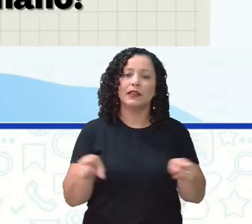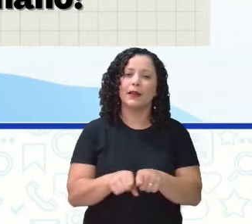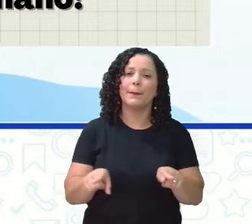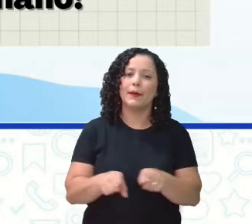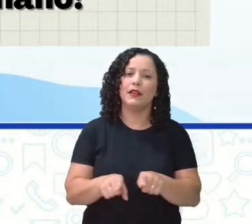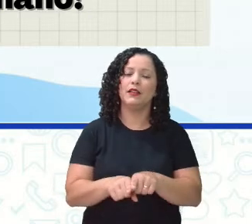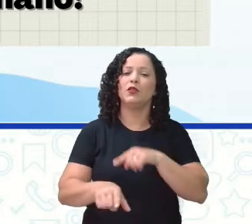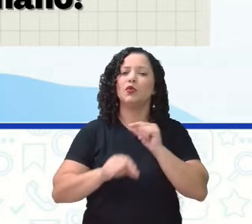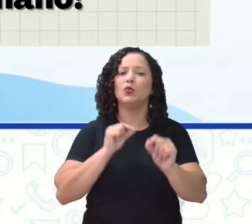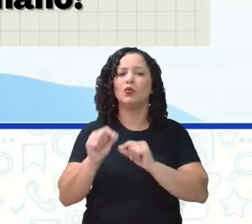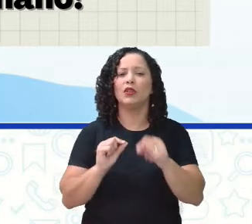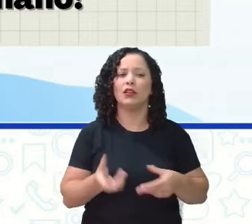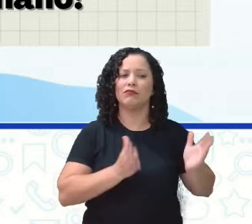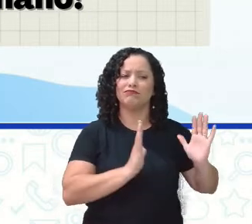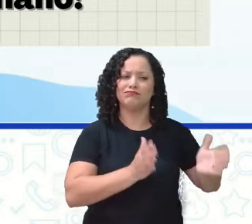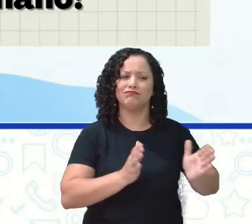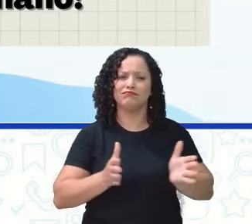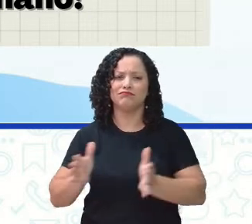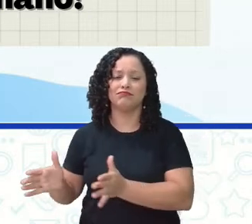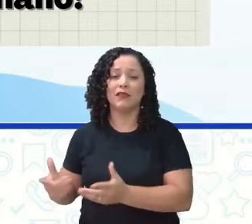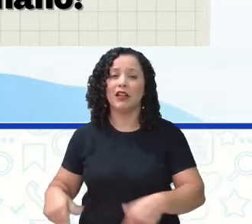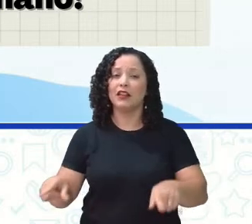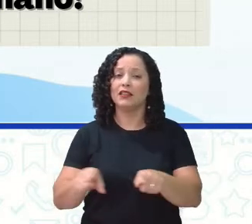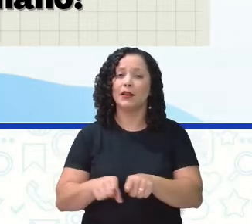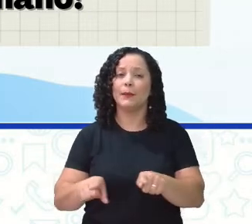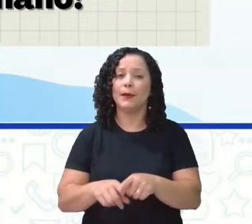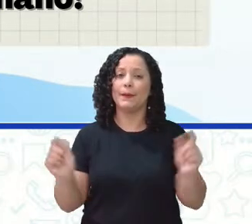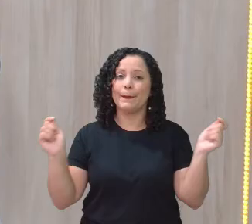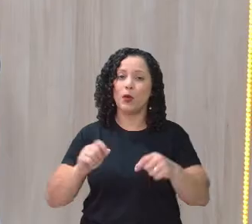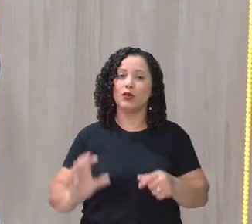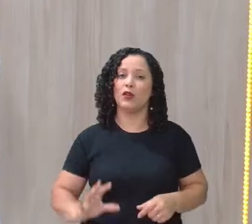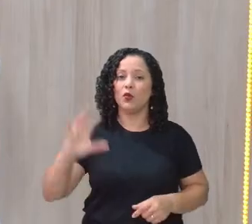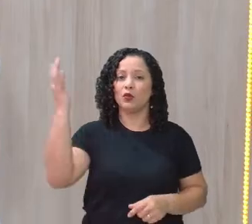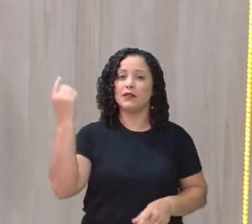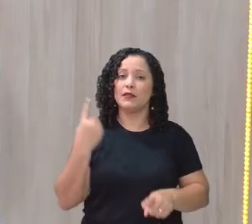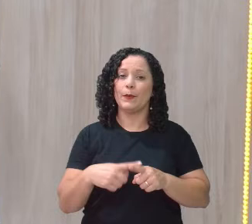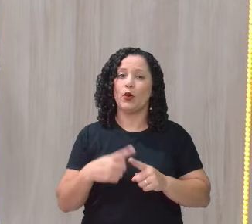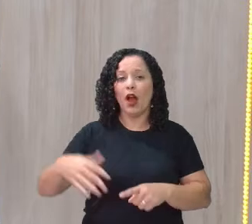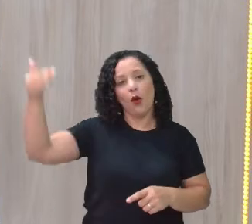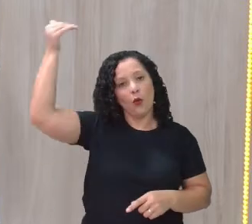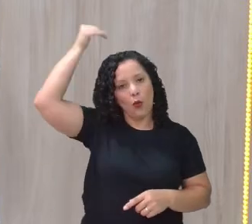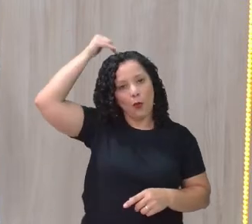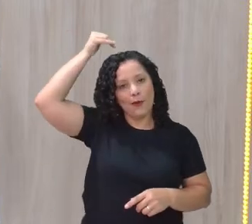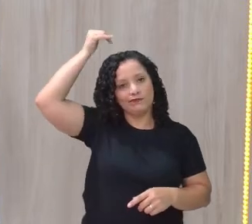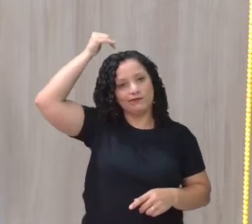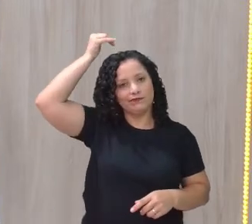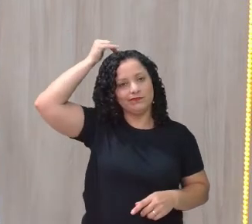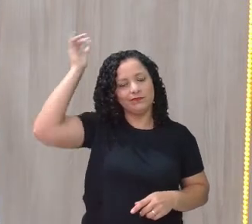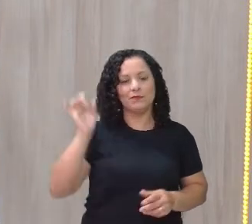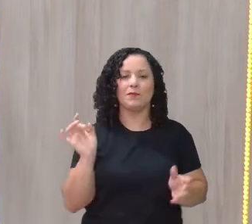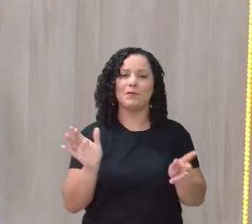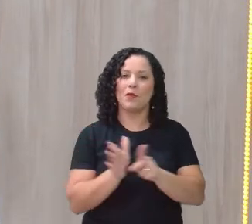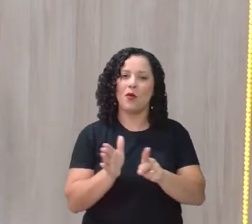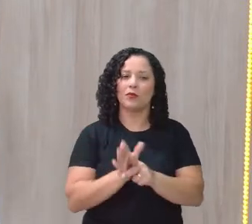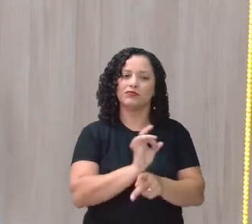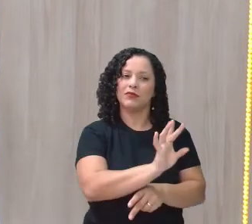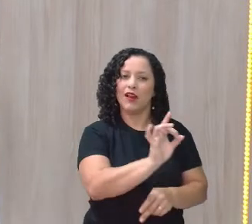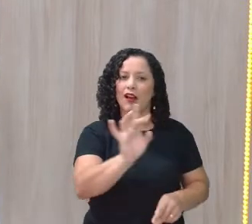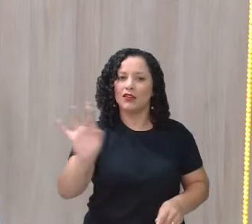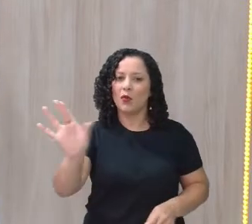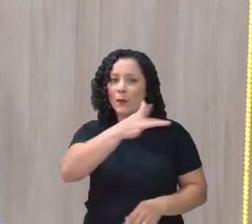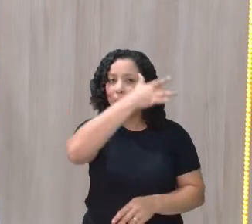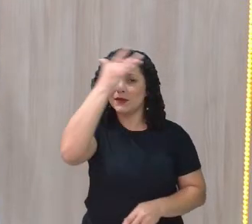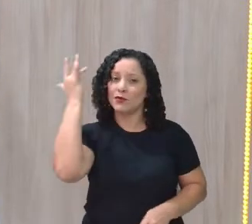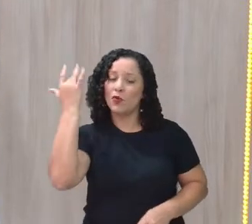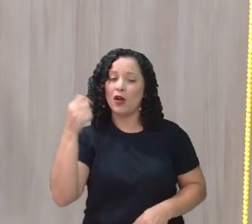se alimentando do outro, mas também pode ocorrer o quê? Por culpa nossa, do nosso seres humanos que não temos